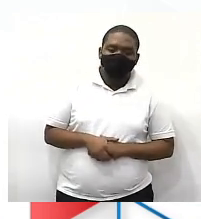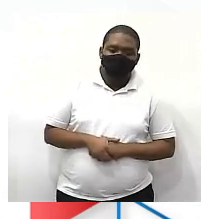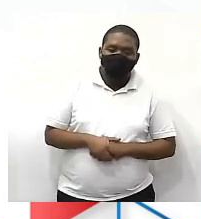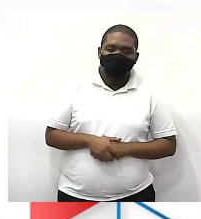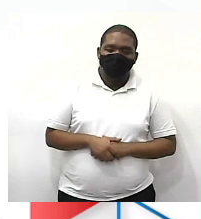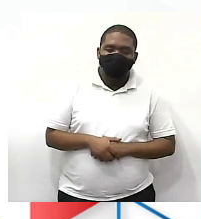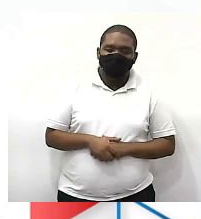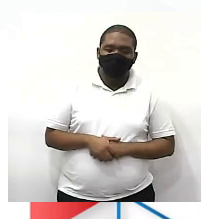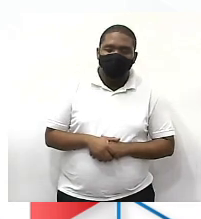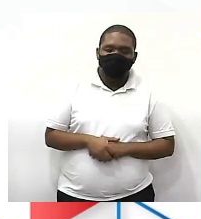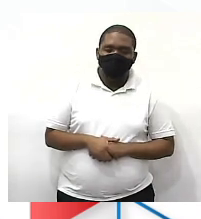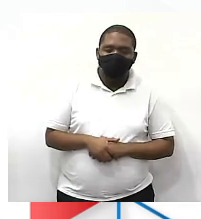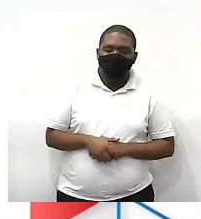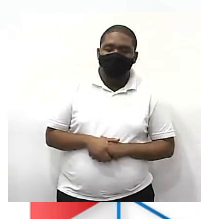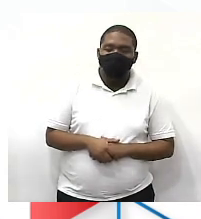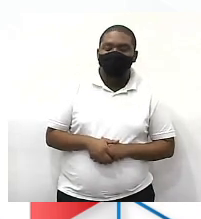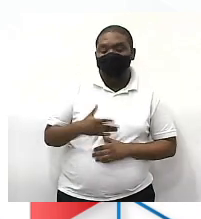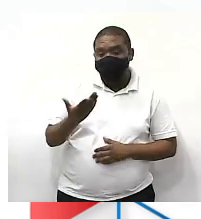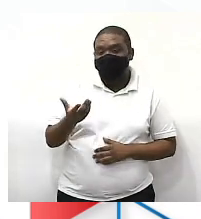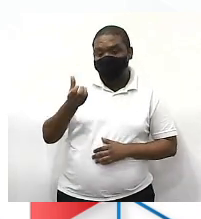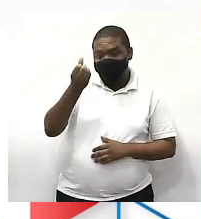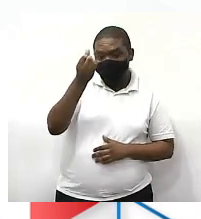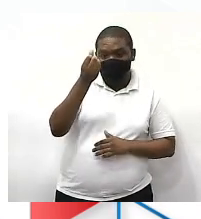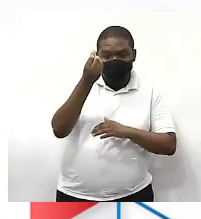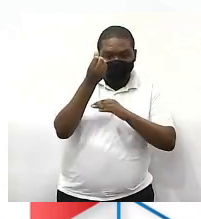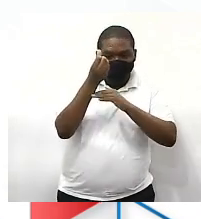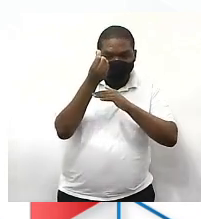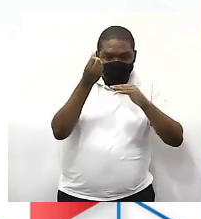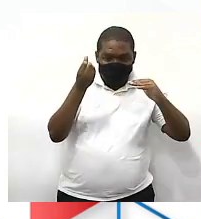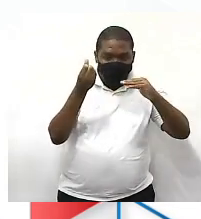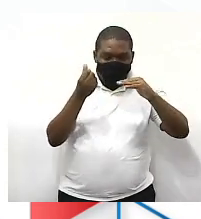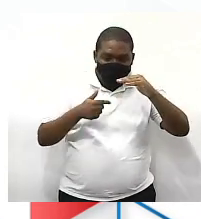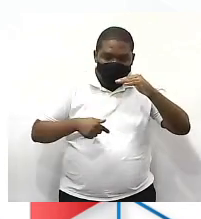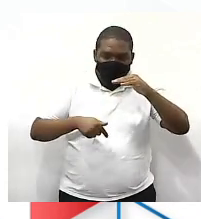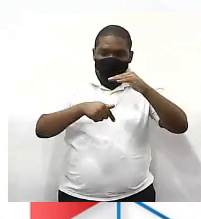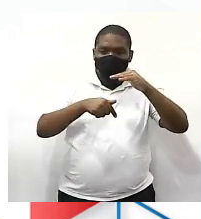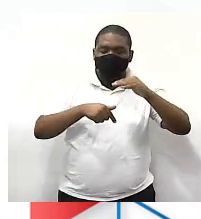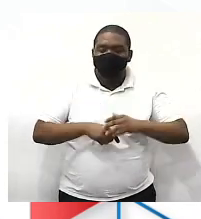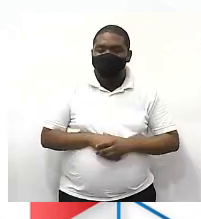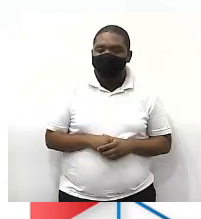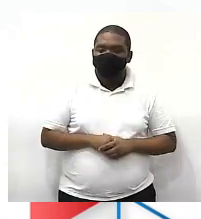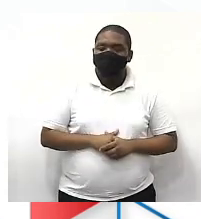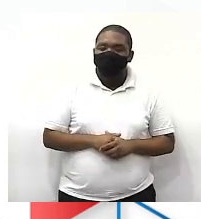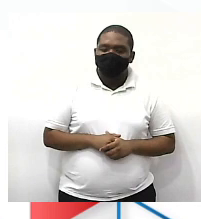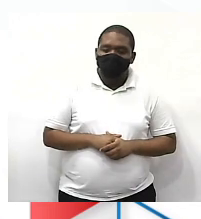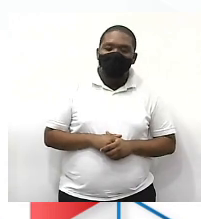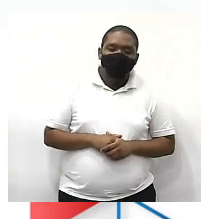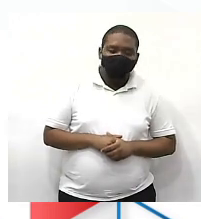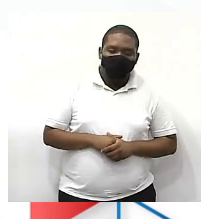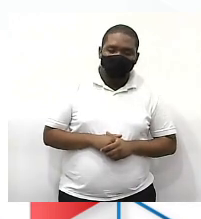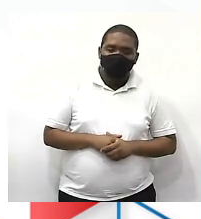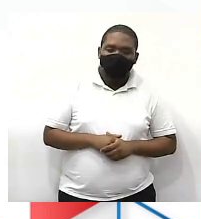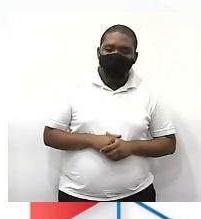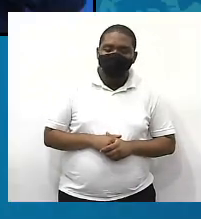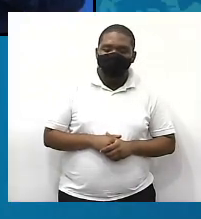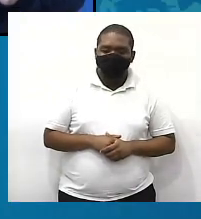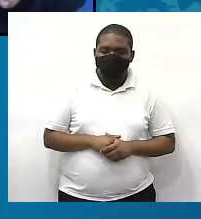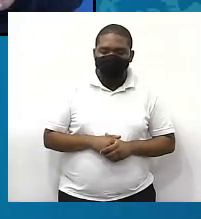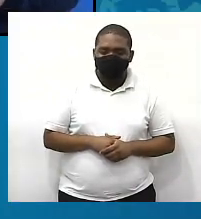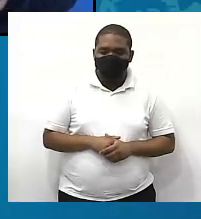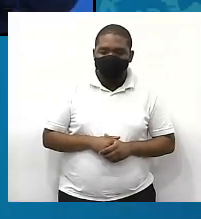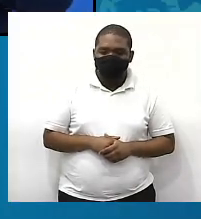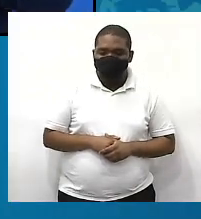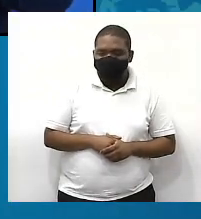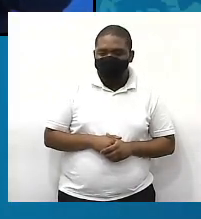6 quadradinhos azuis e 1 vermelho. Então, isso corresponde a 6/7, tá bom? Ok? Que é o total